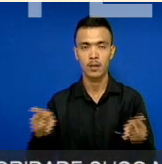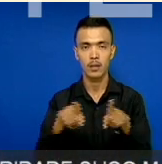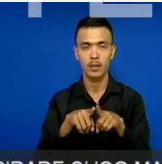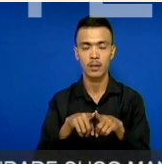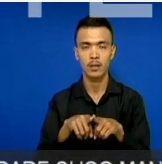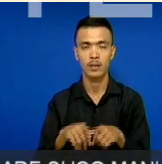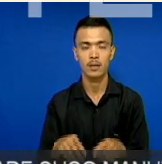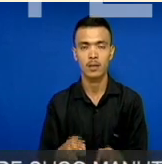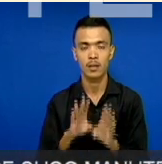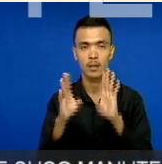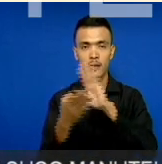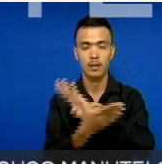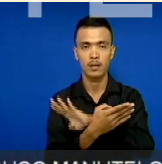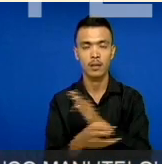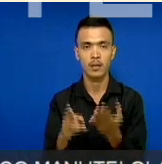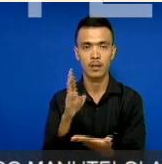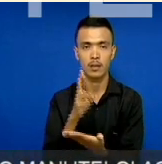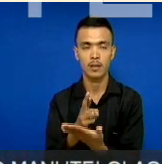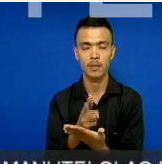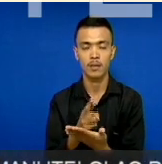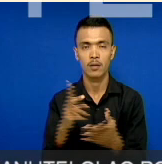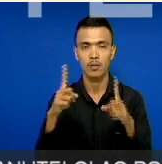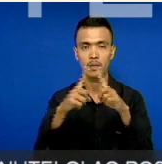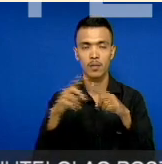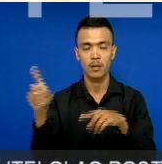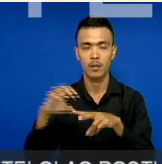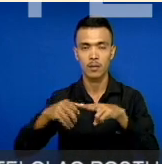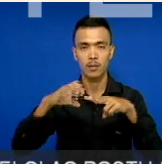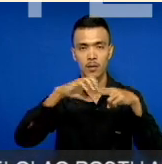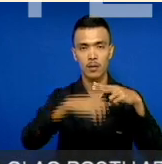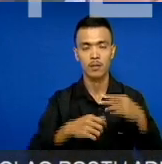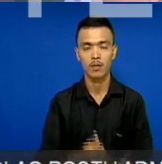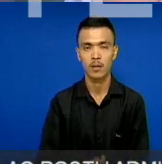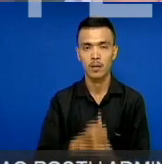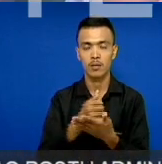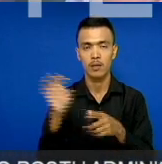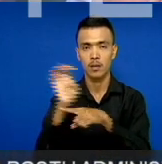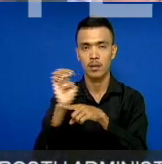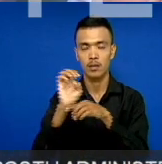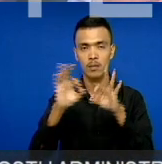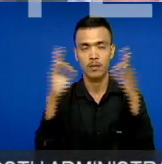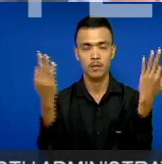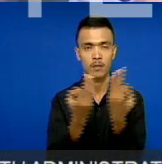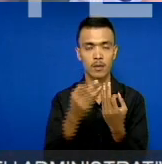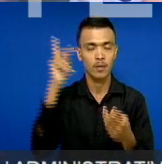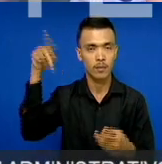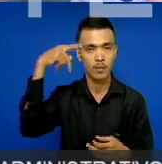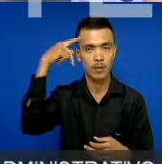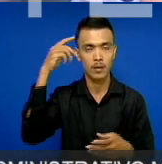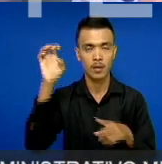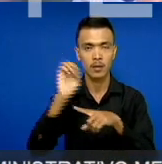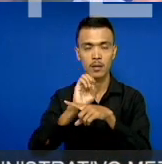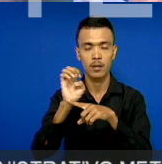produtos, nebe sai rendimento ba cooperativa sira, o de cresce economia familiar. Política ba setor cooperativa durante